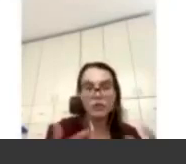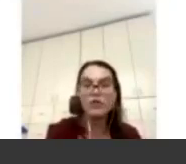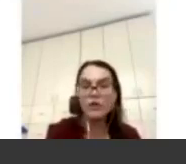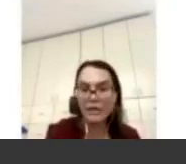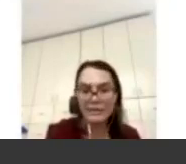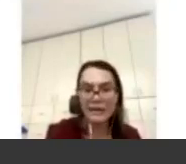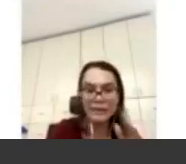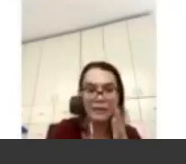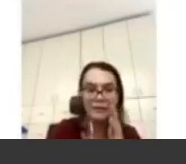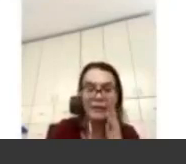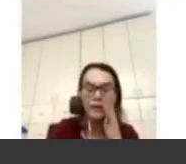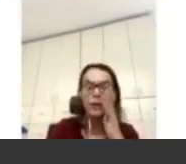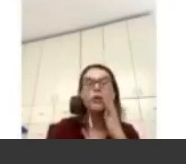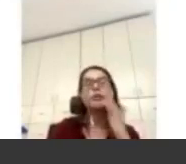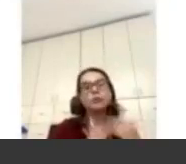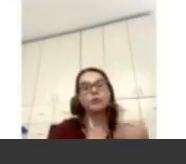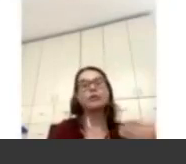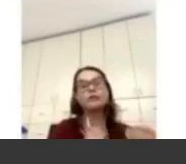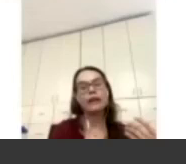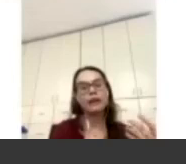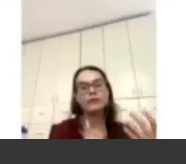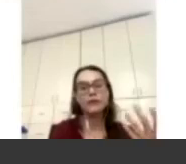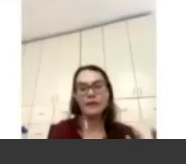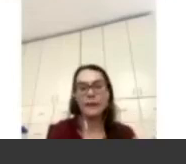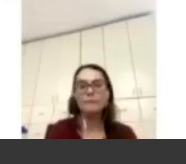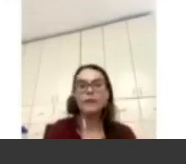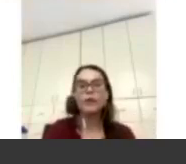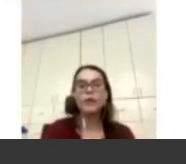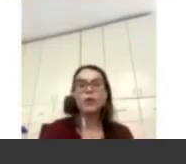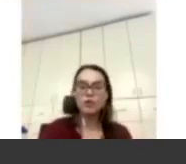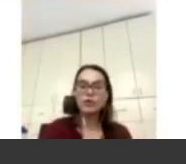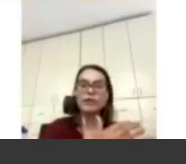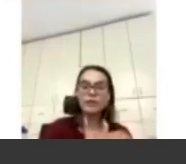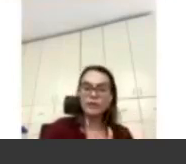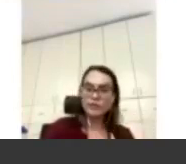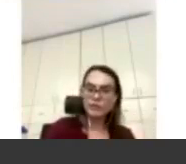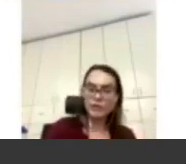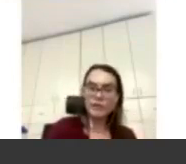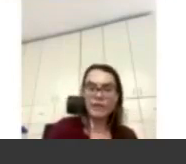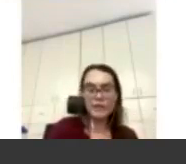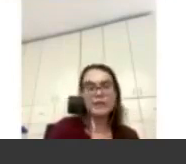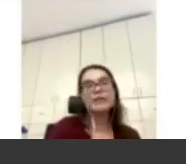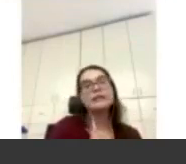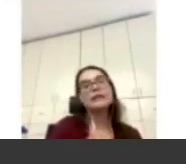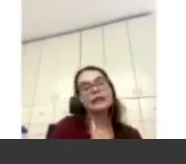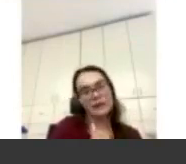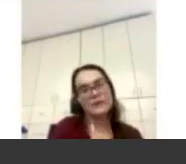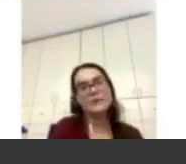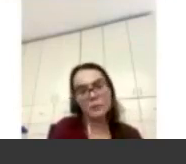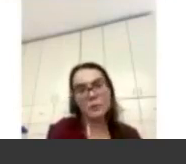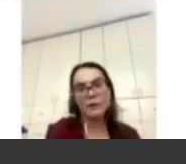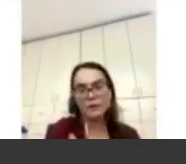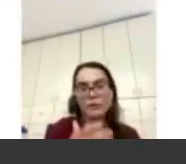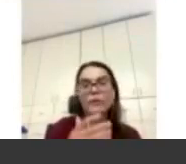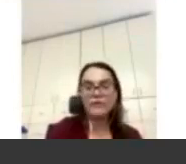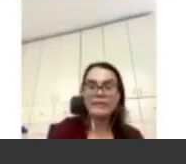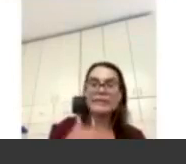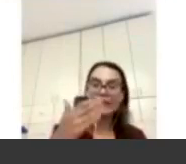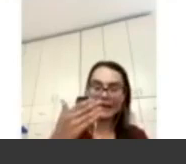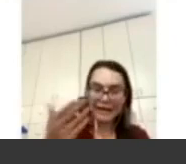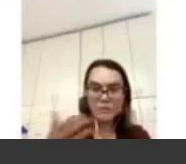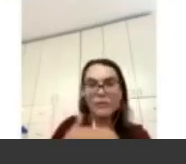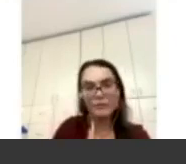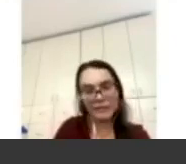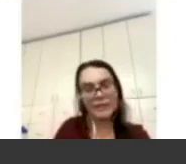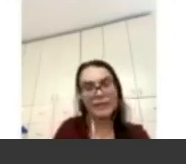realmente institucionalizar aquilo, né? O tempo todo ele vai reforçar o uso daquilo que eu tenho na rede, claro que se preocupando com que,